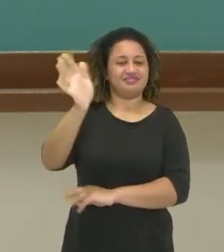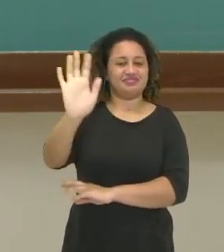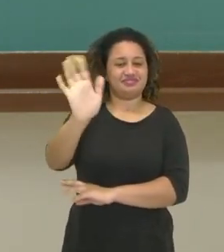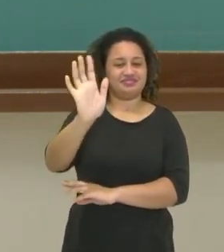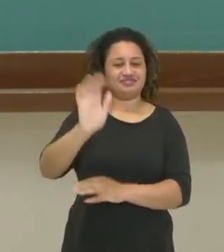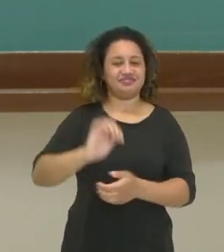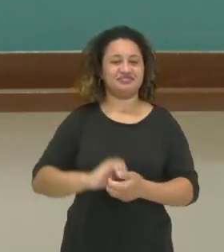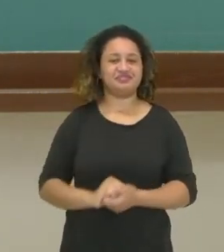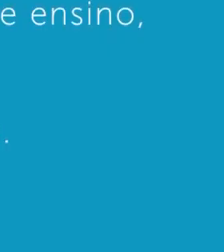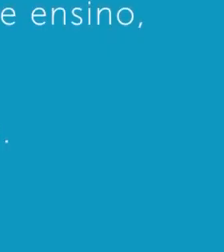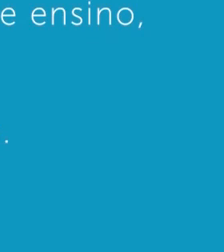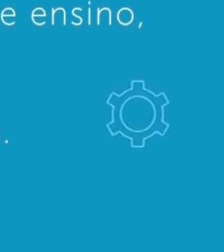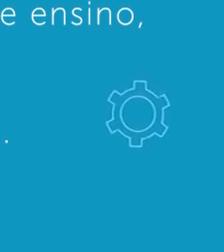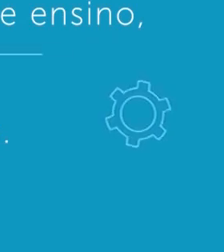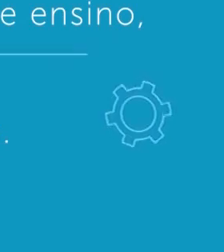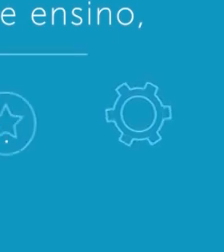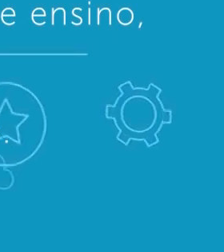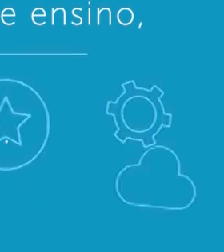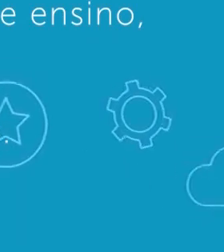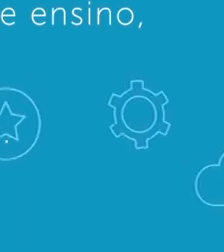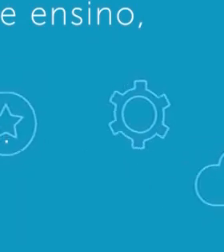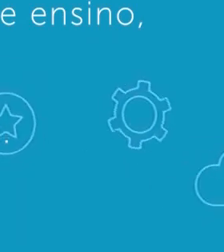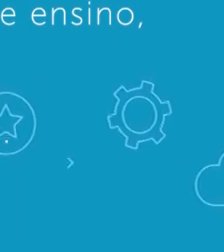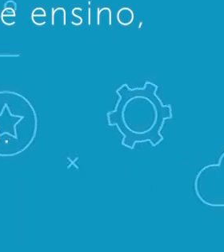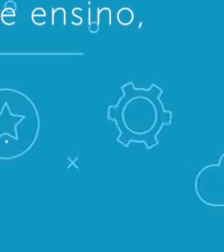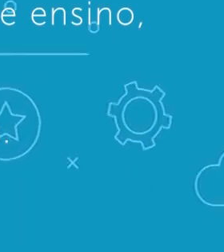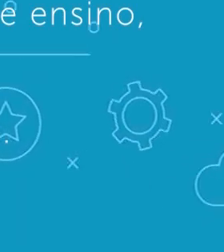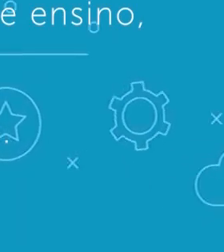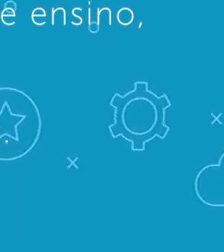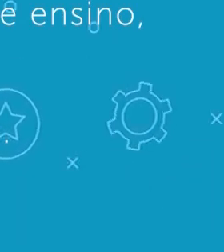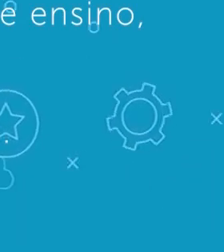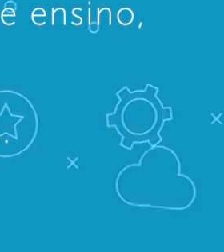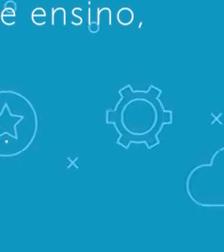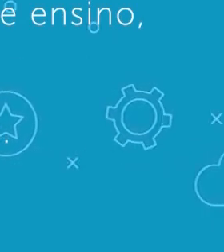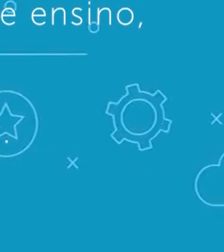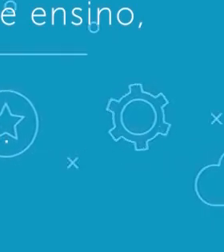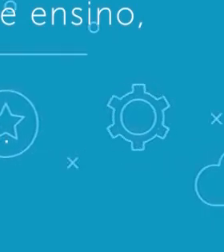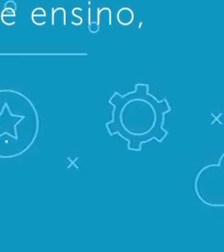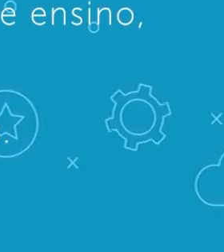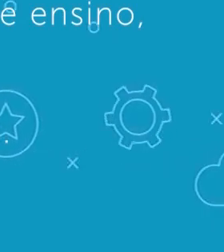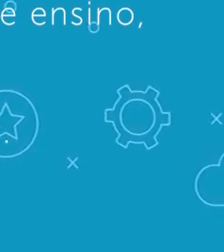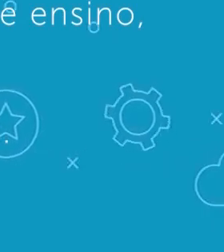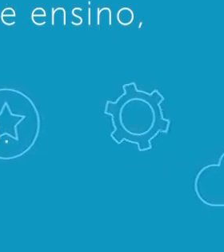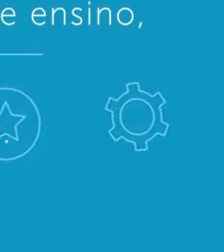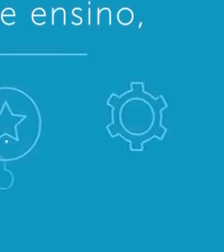e até breve.